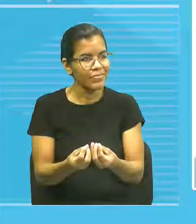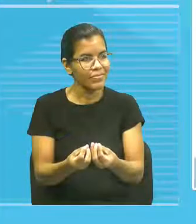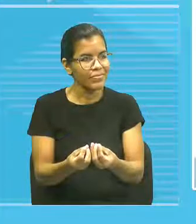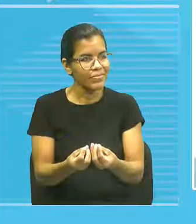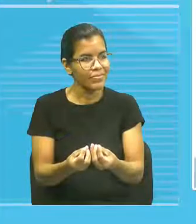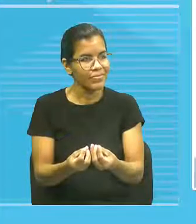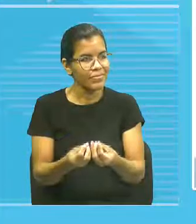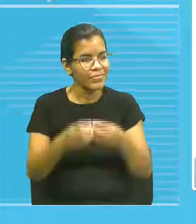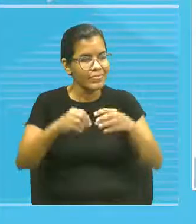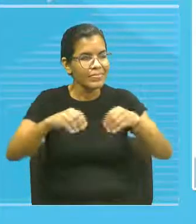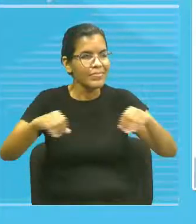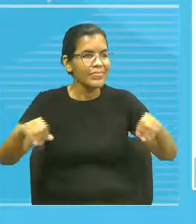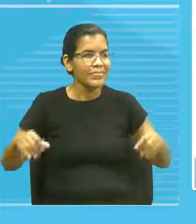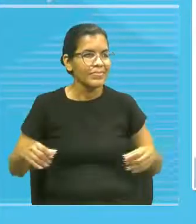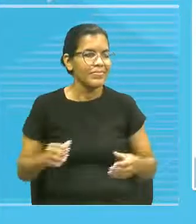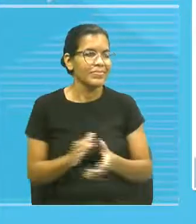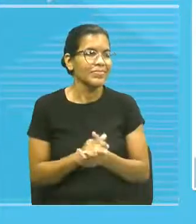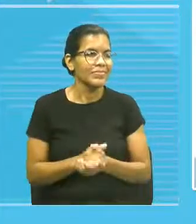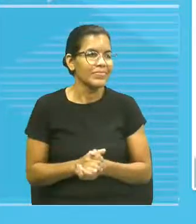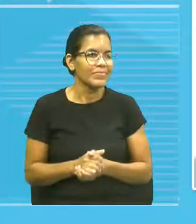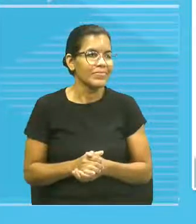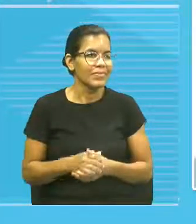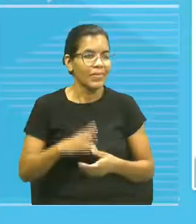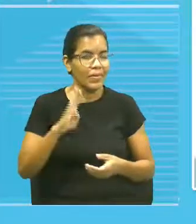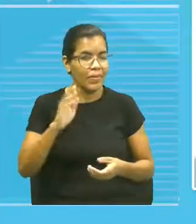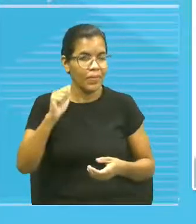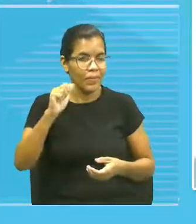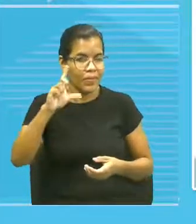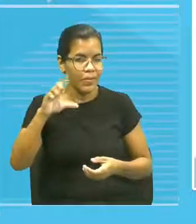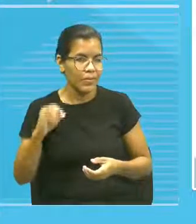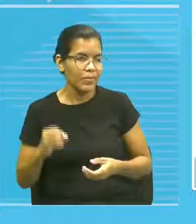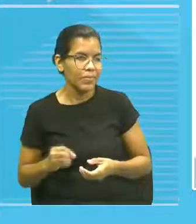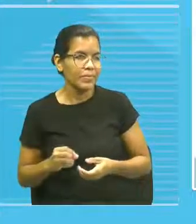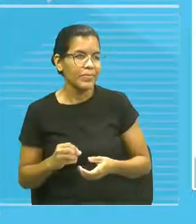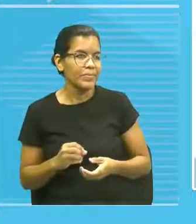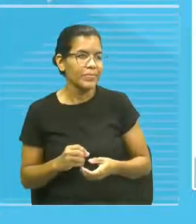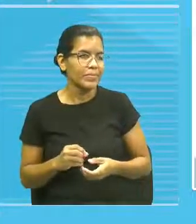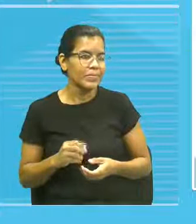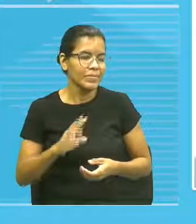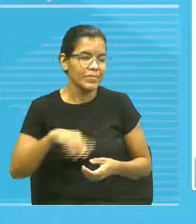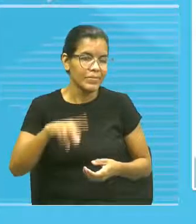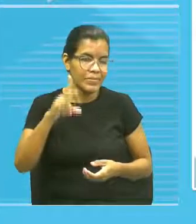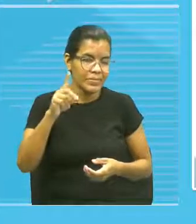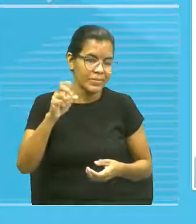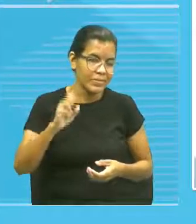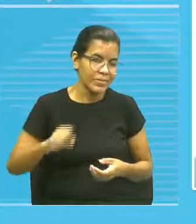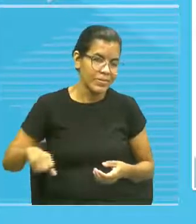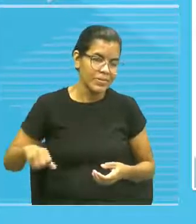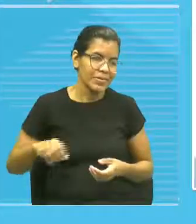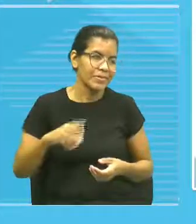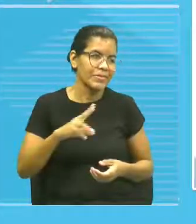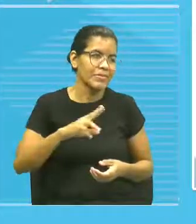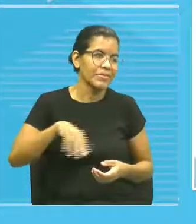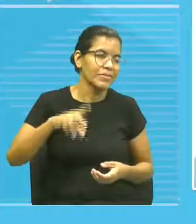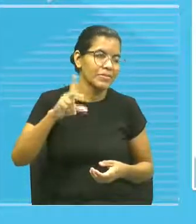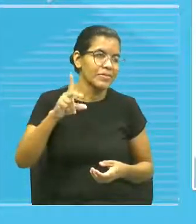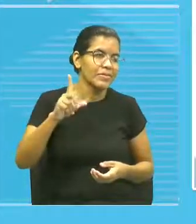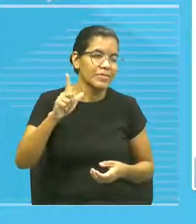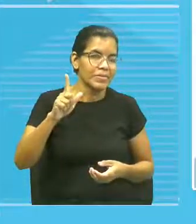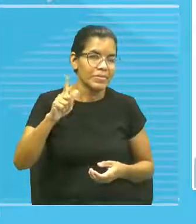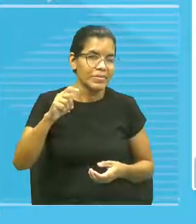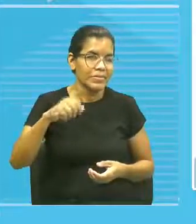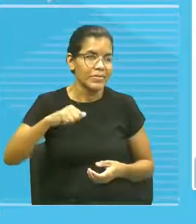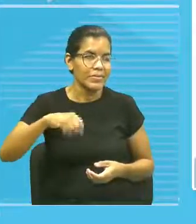uma farinha de pulpa, tá ali um bolo, né? Um bolo de goma. Aí o bolo de mim, eu vou